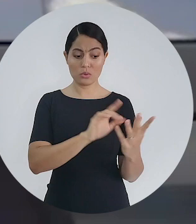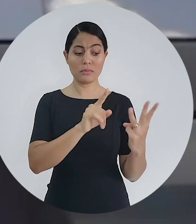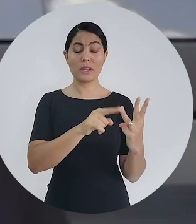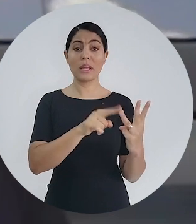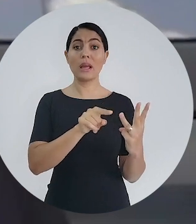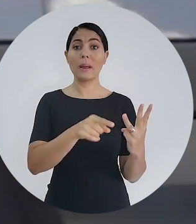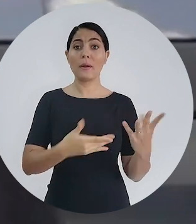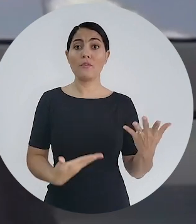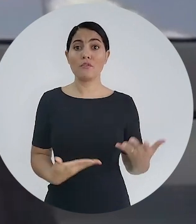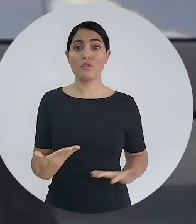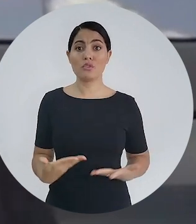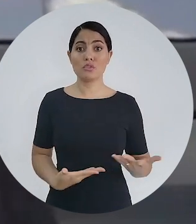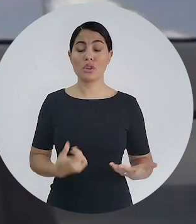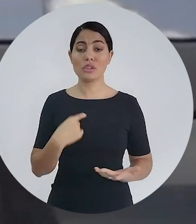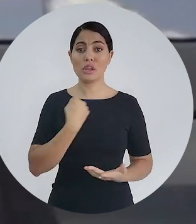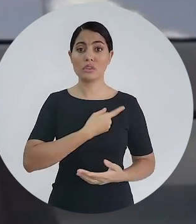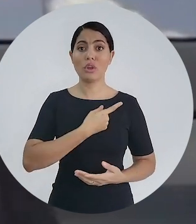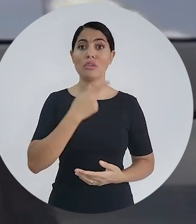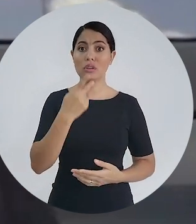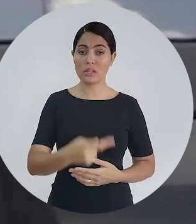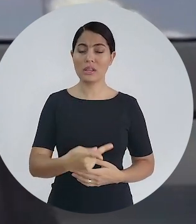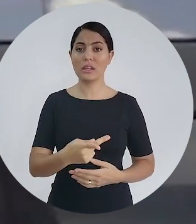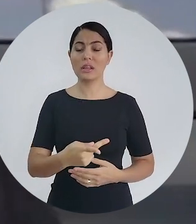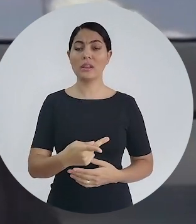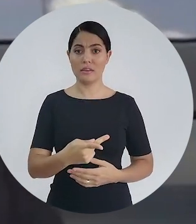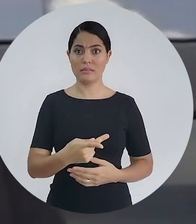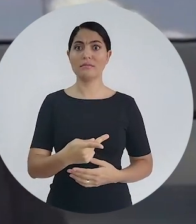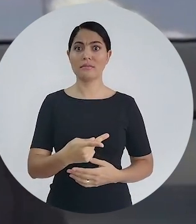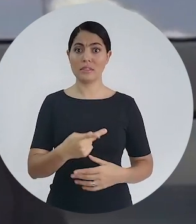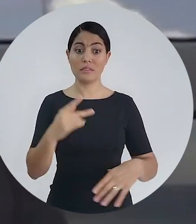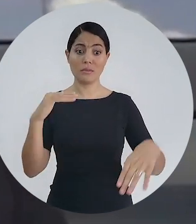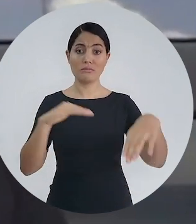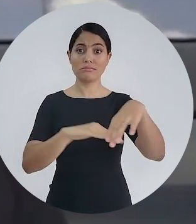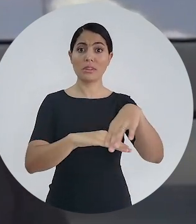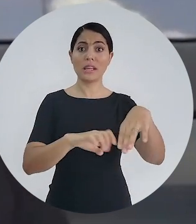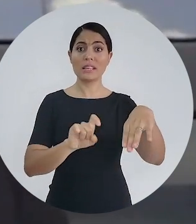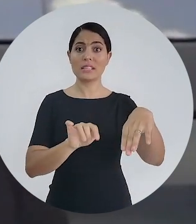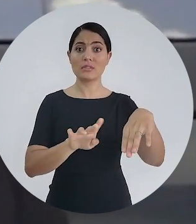no estacionamento, também teria sido